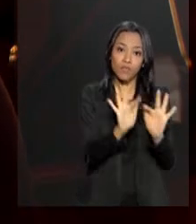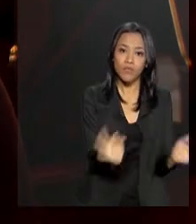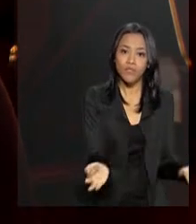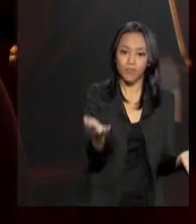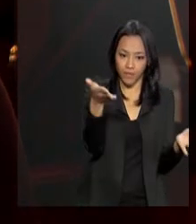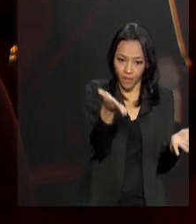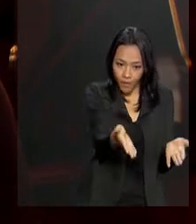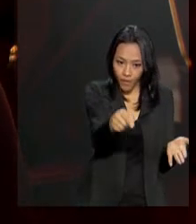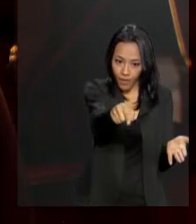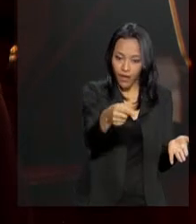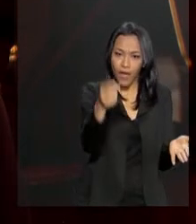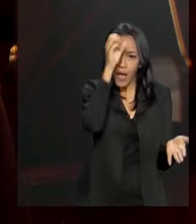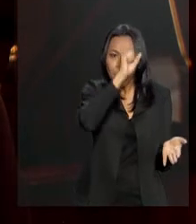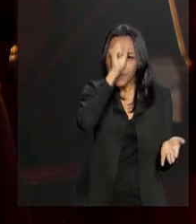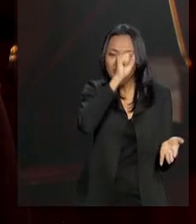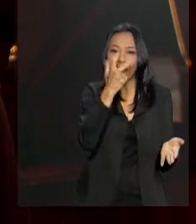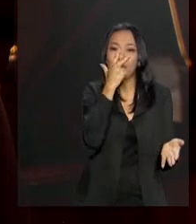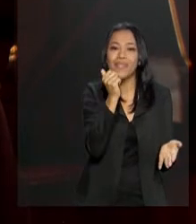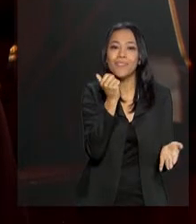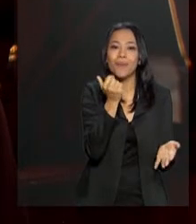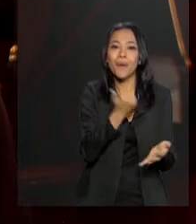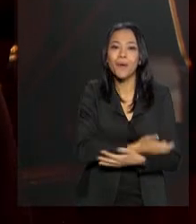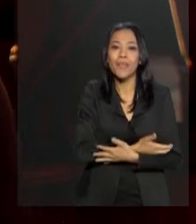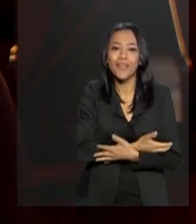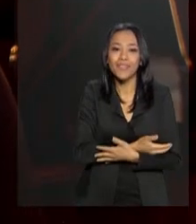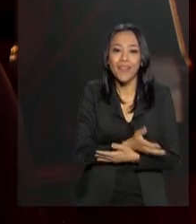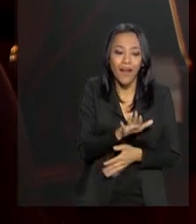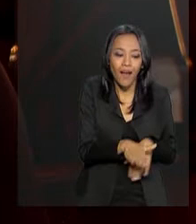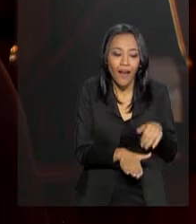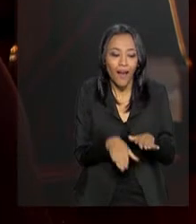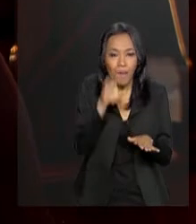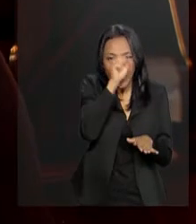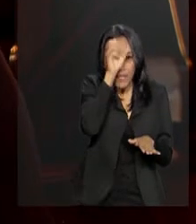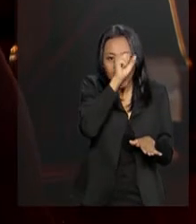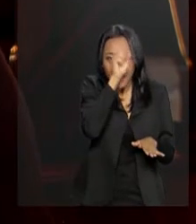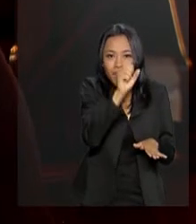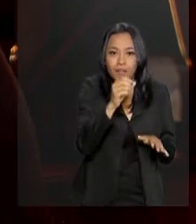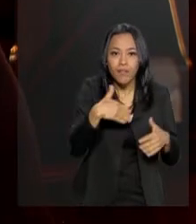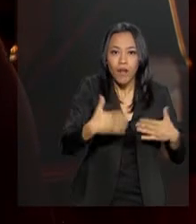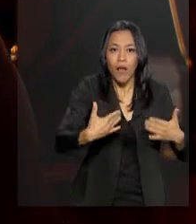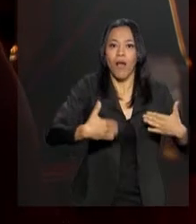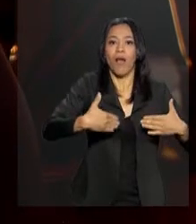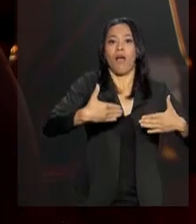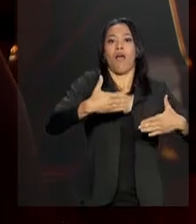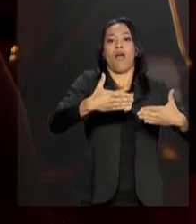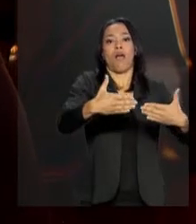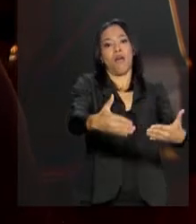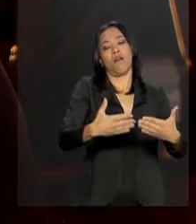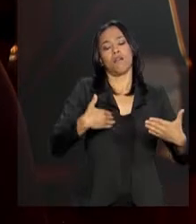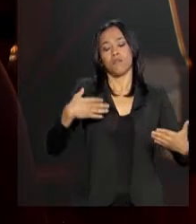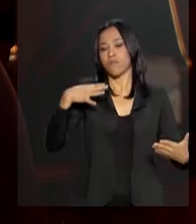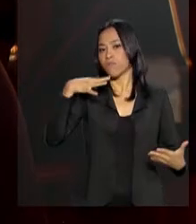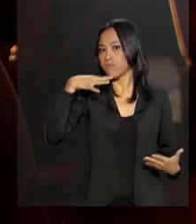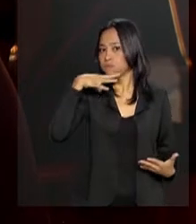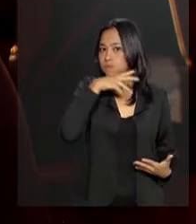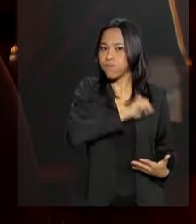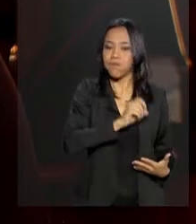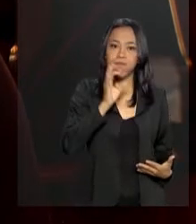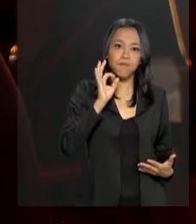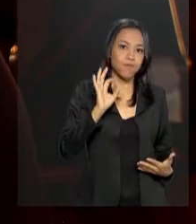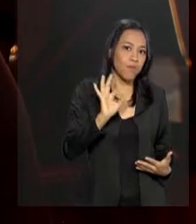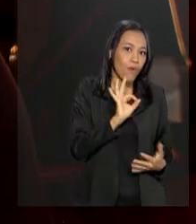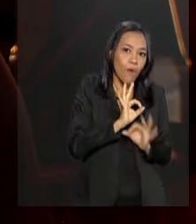é como se eu tivesse aprendido a engatinhar de novo na cozinha né itá sendo mágico está sendo legal